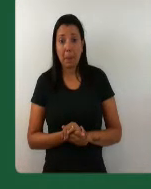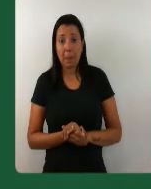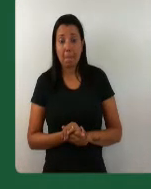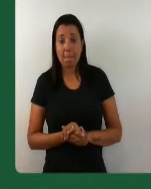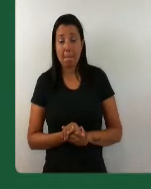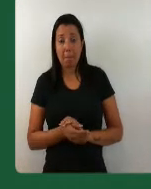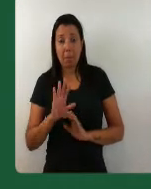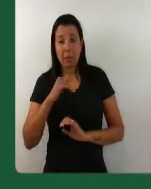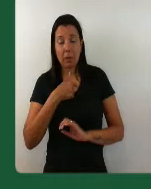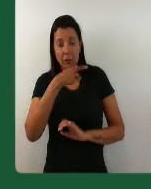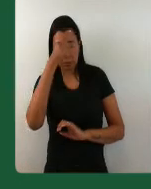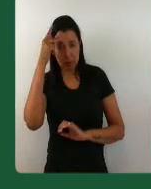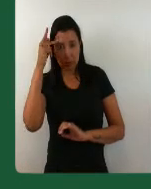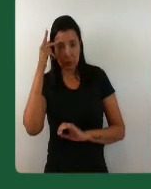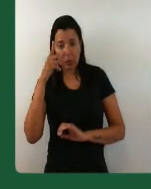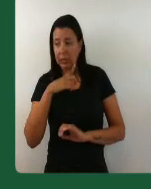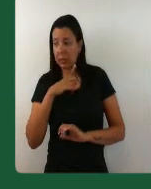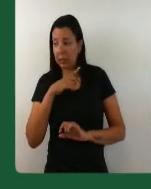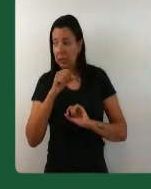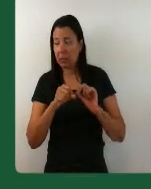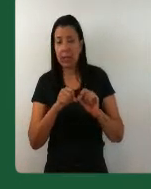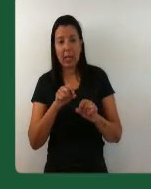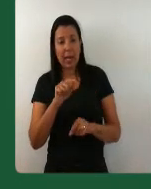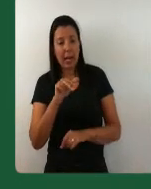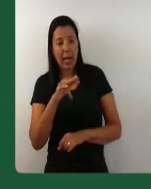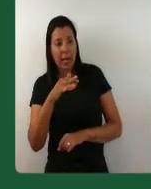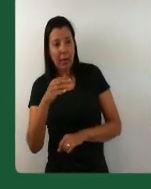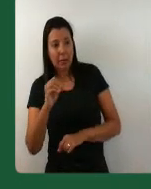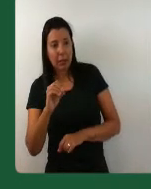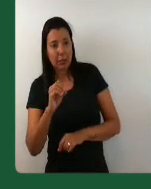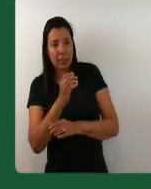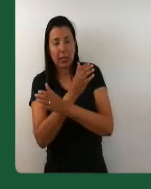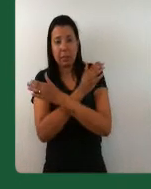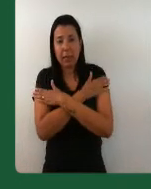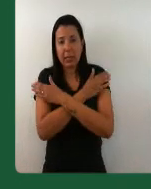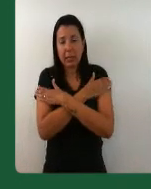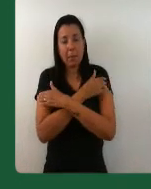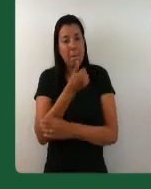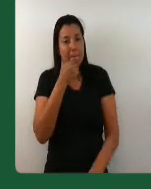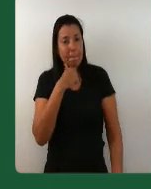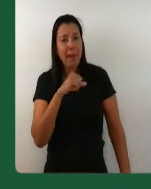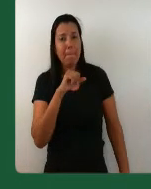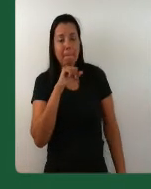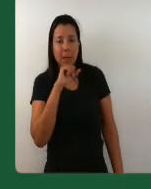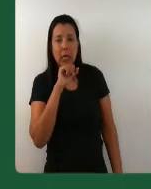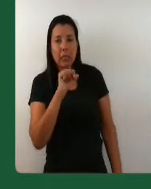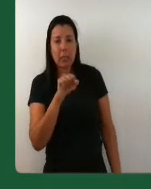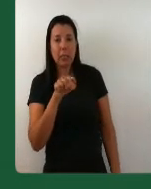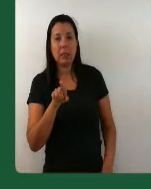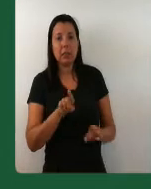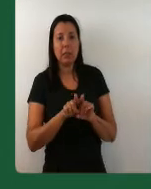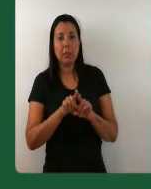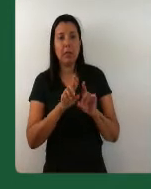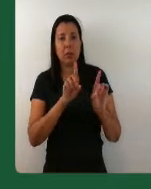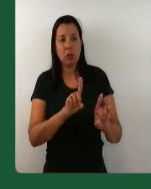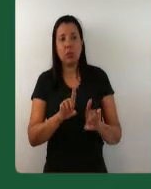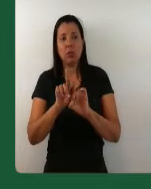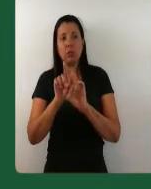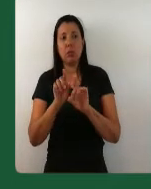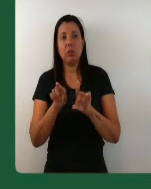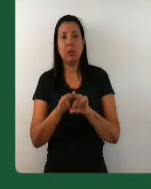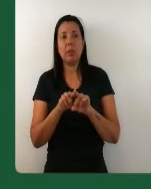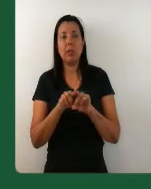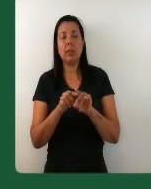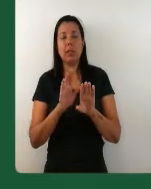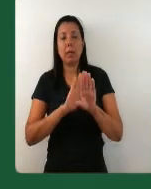um dos nossos pacientes com uma síndrome de Apert, abraçando a sua mãe. À frente do Hospital Subrapar está